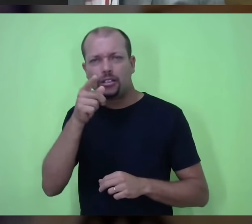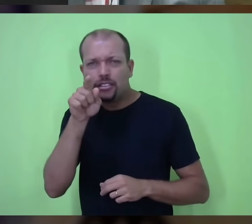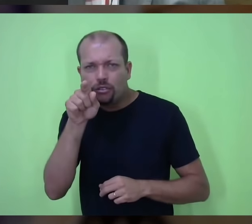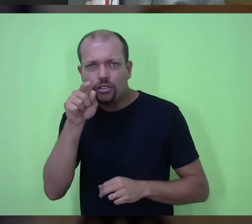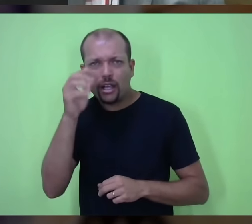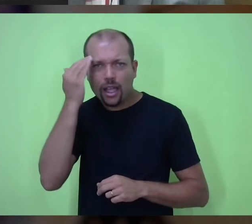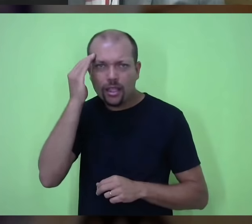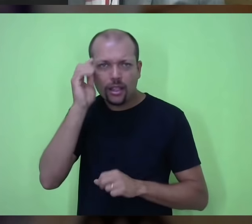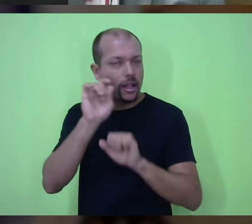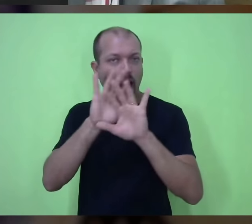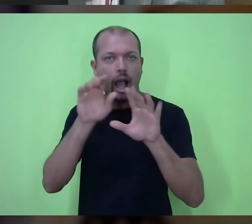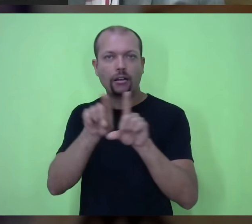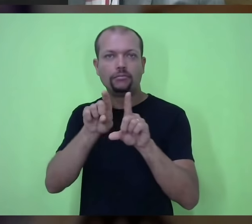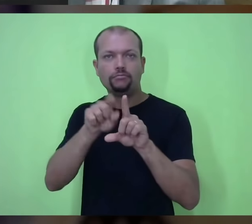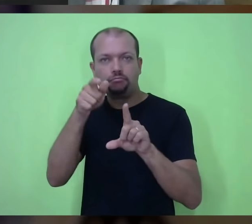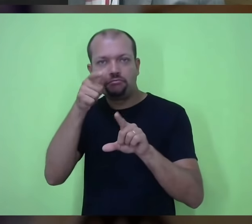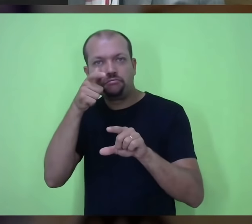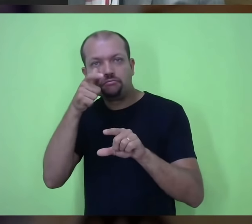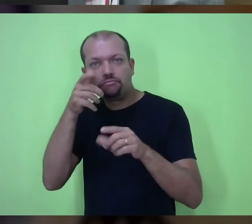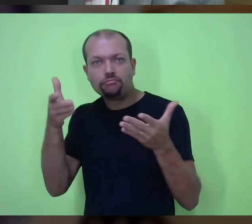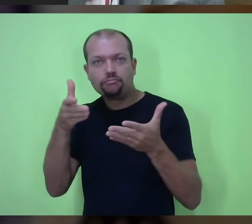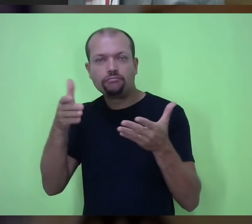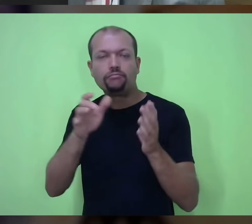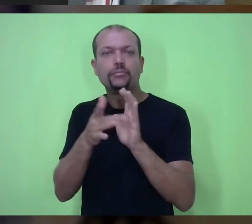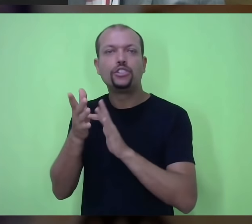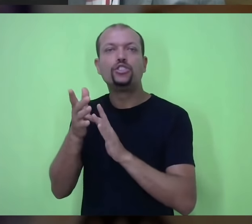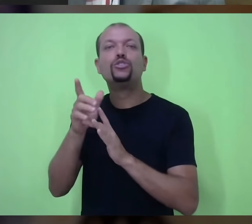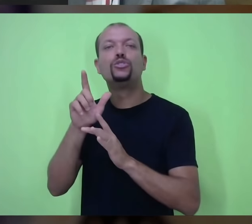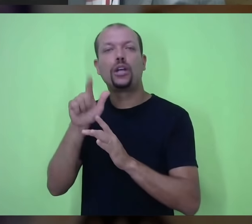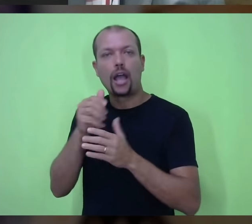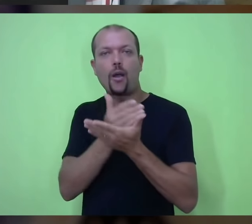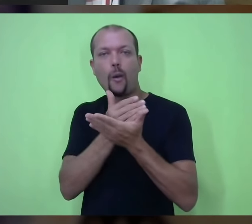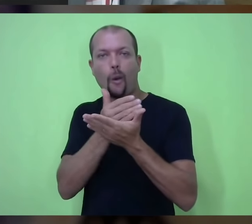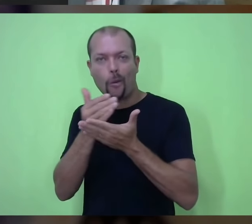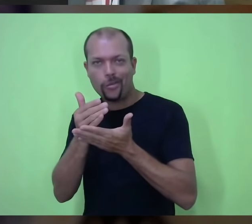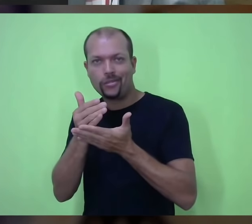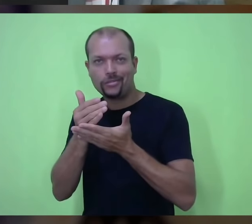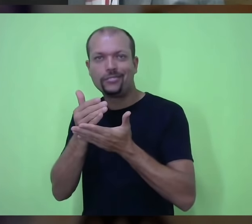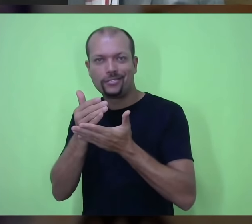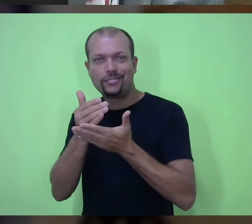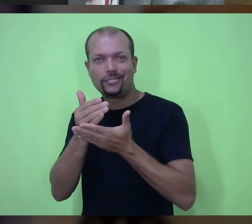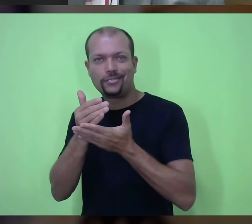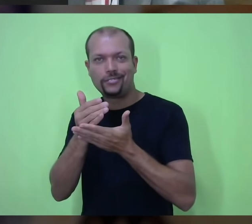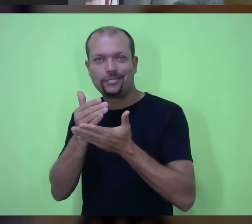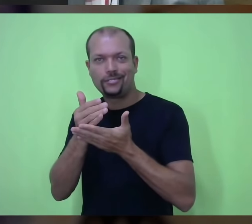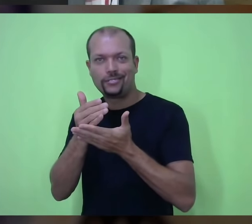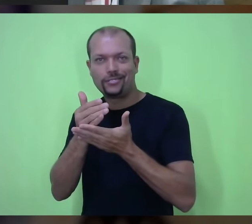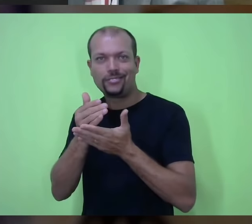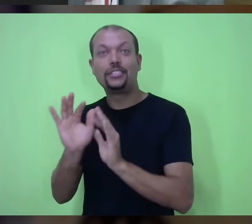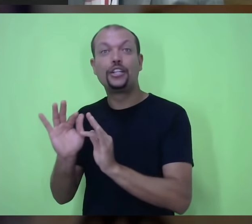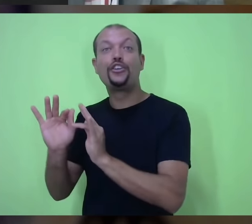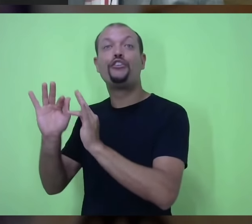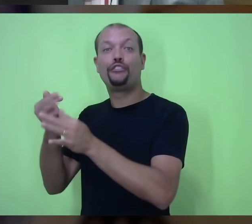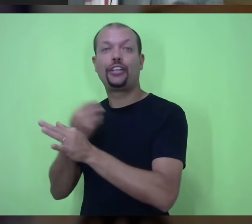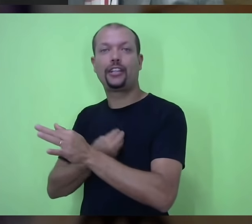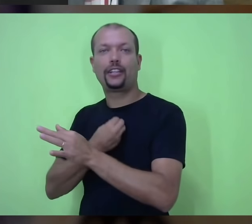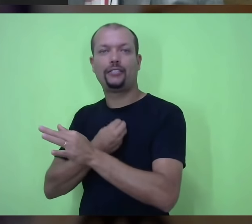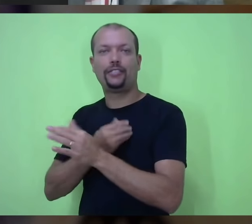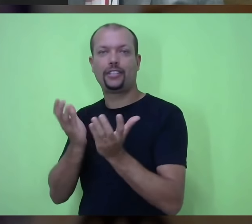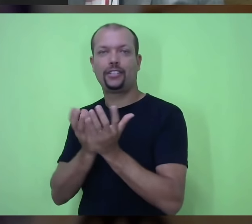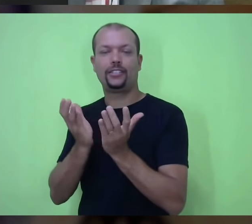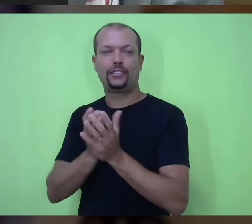você entenda, você que me acompanha, Cristo, ele é o começo, o meio e o fim da